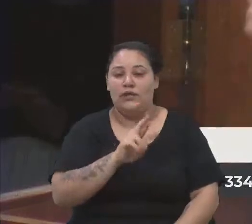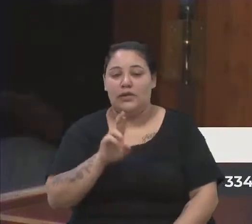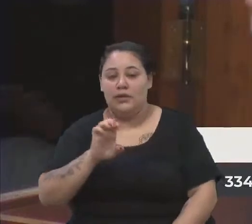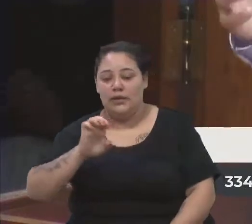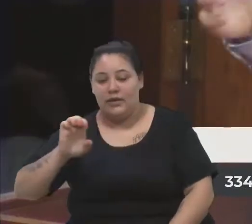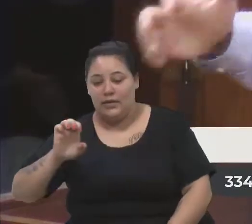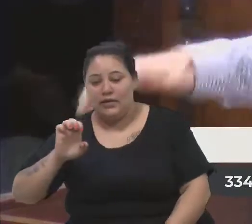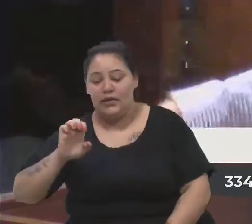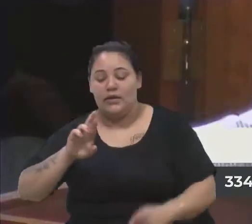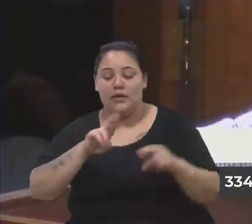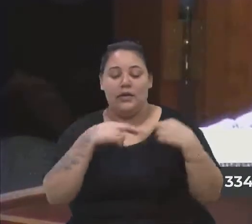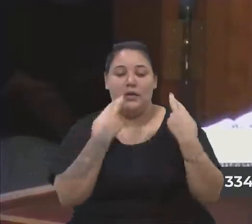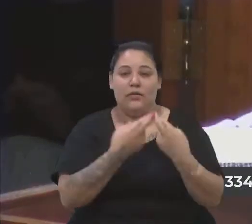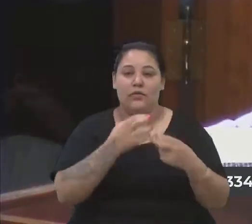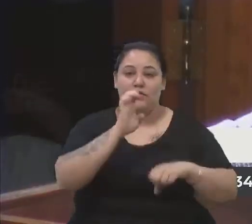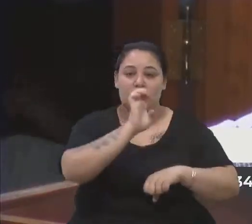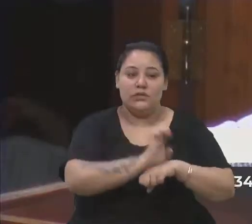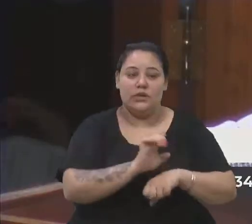reuniões no Estado,